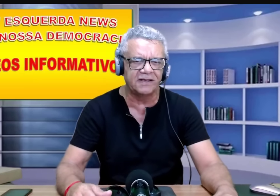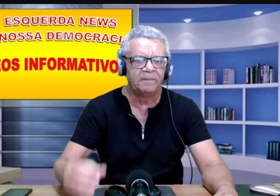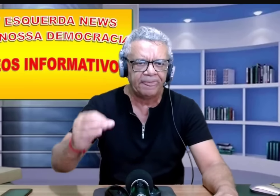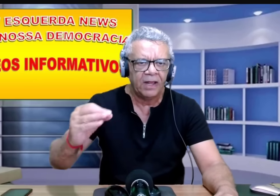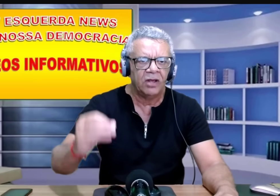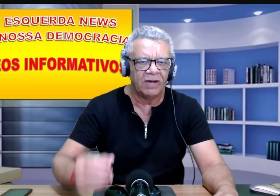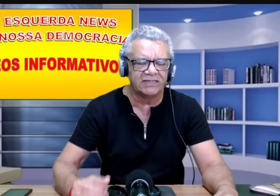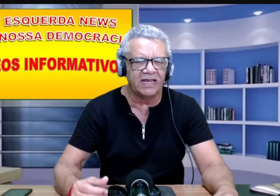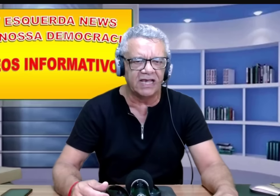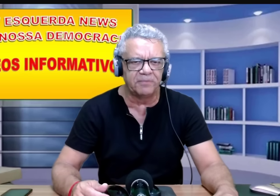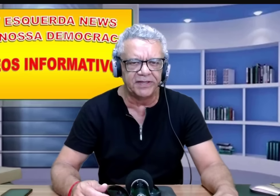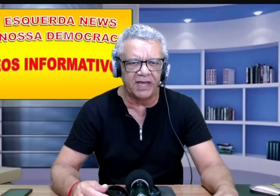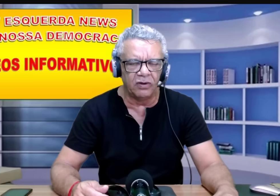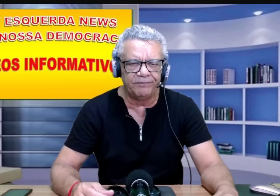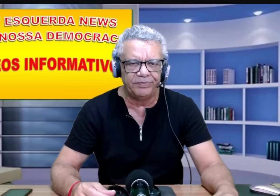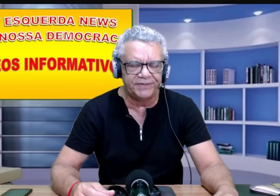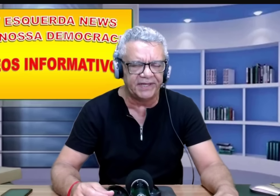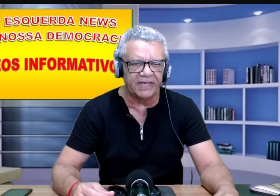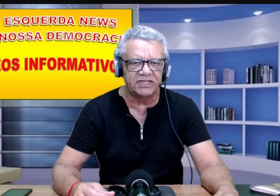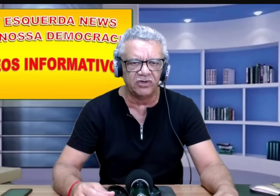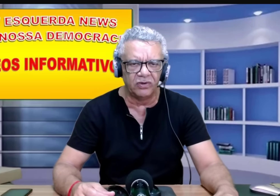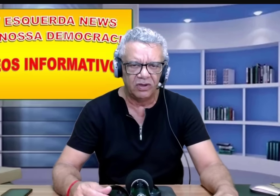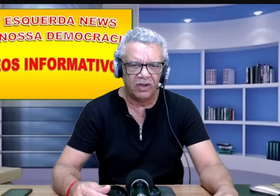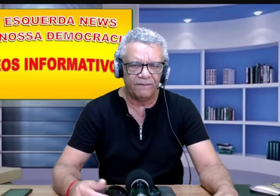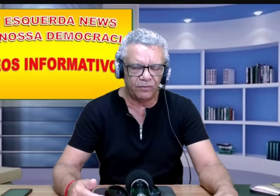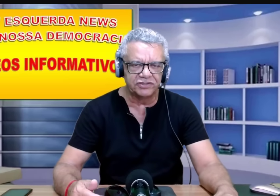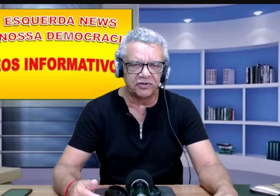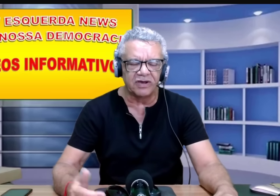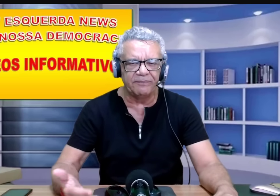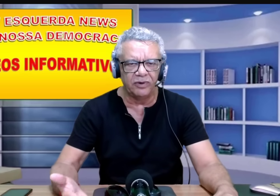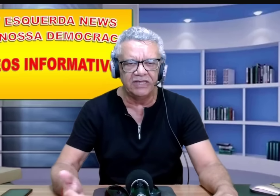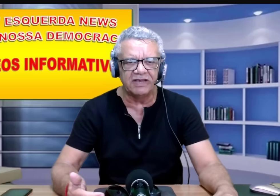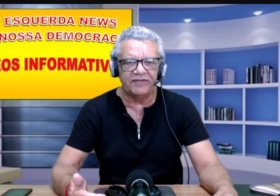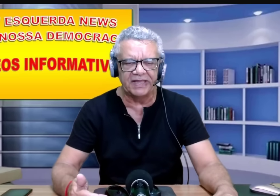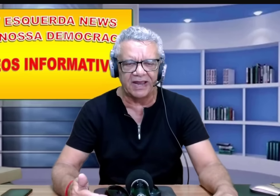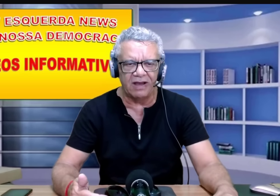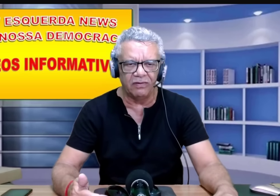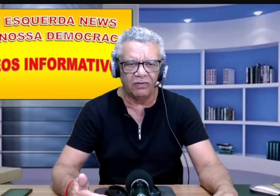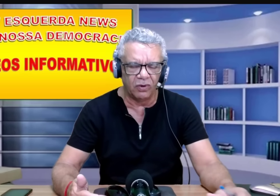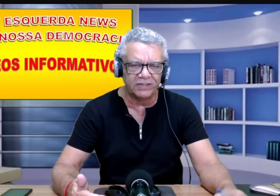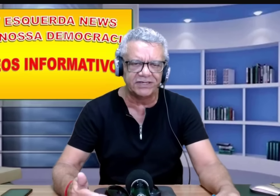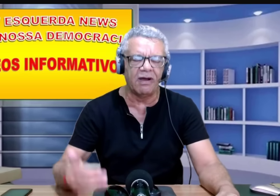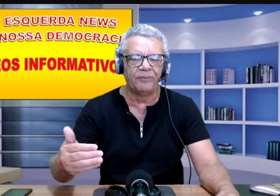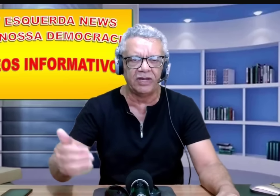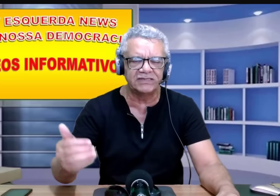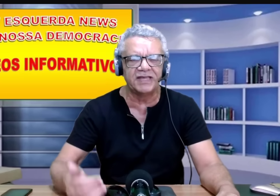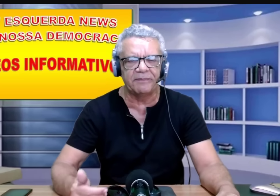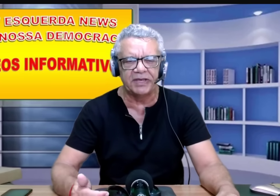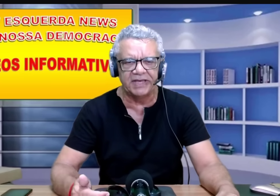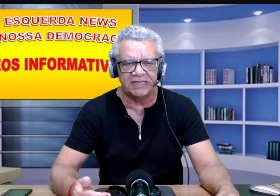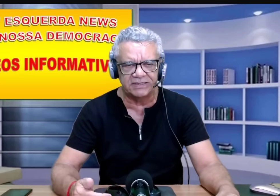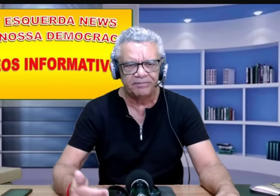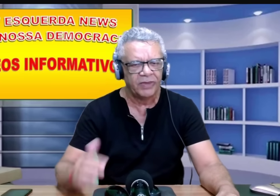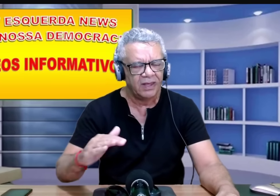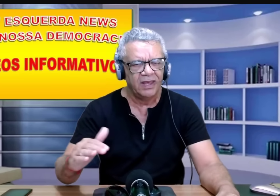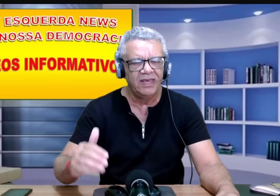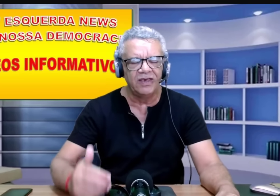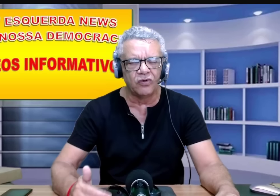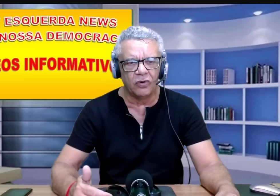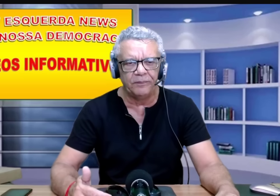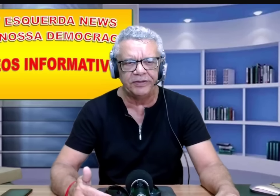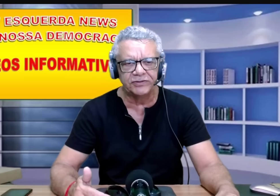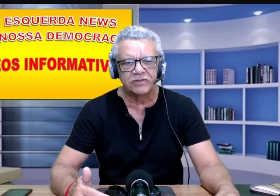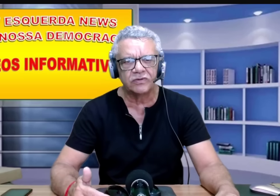é essa. Mas ele respondeu direitinho, mostrou que a Polícia Federal hoje é uma polícia independente e